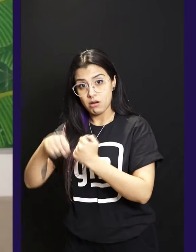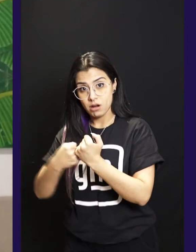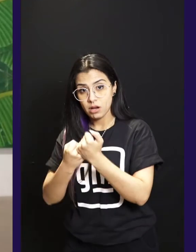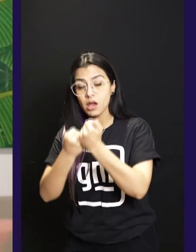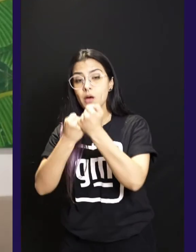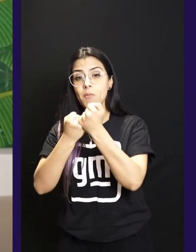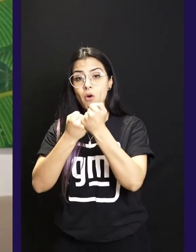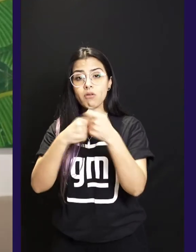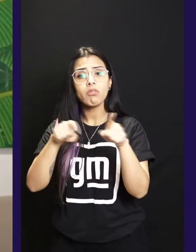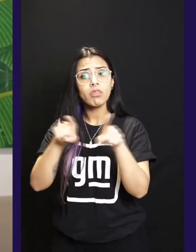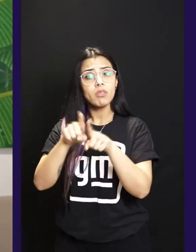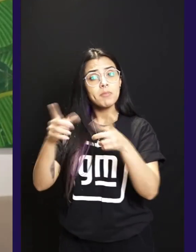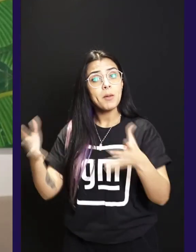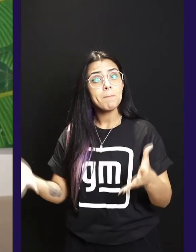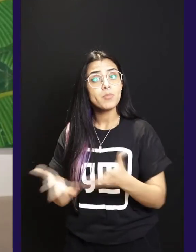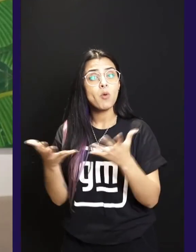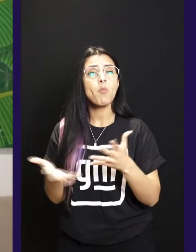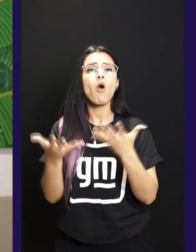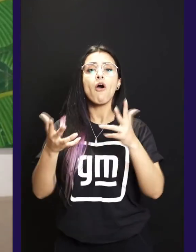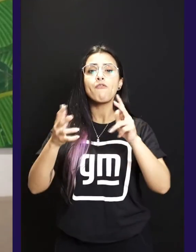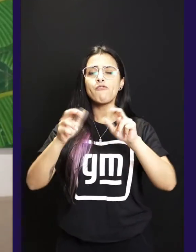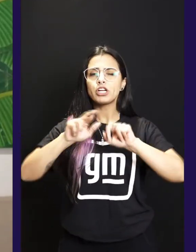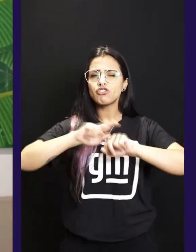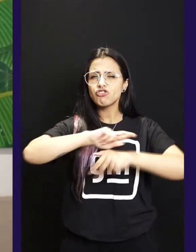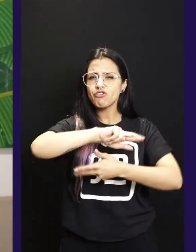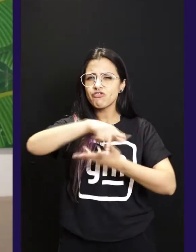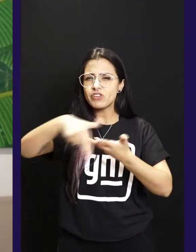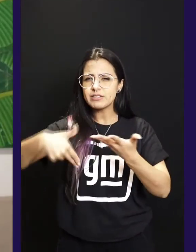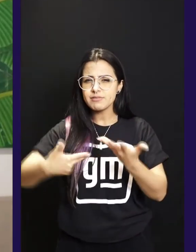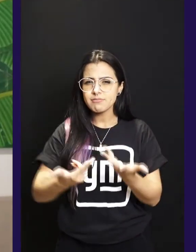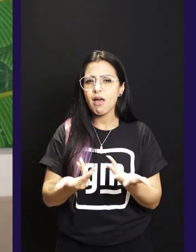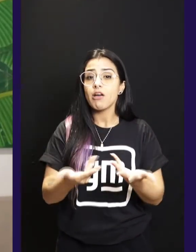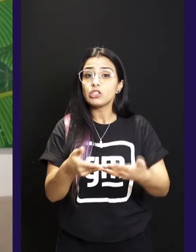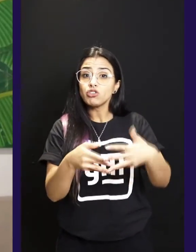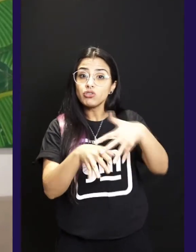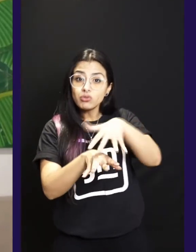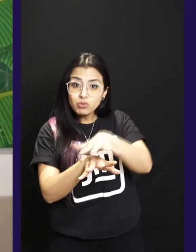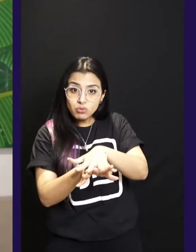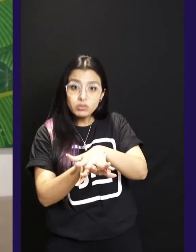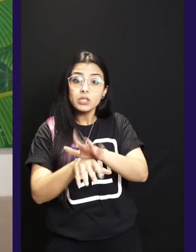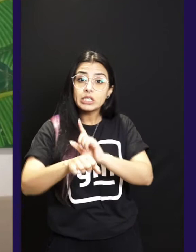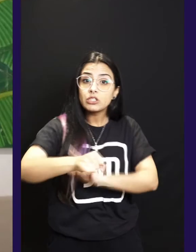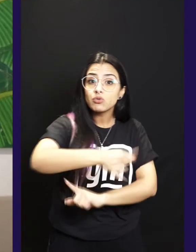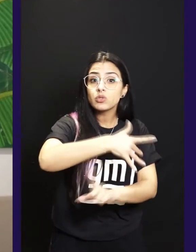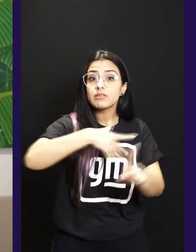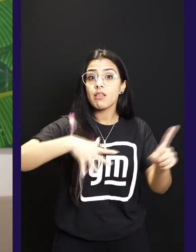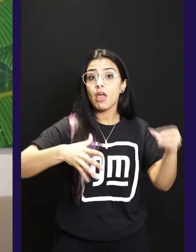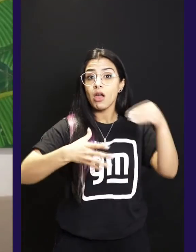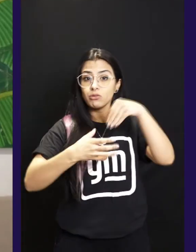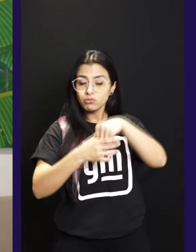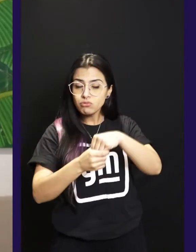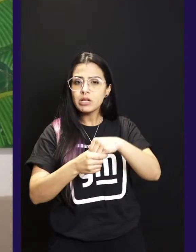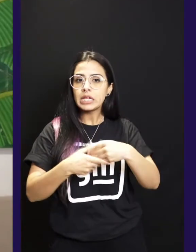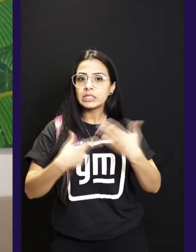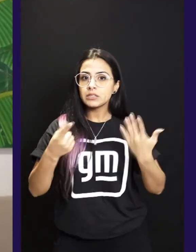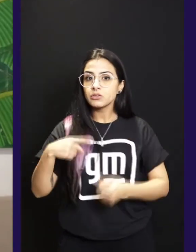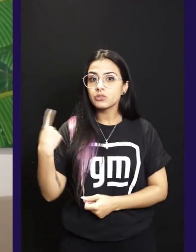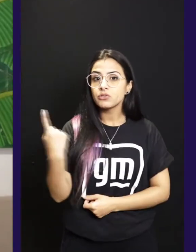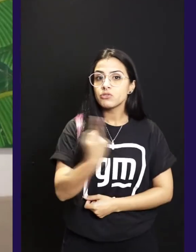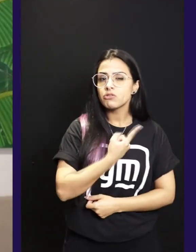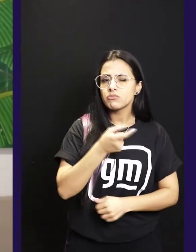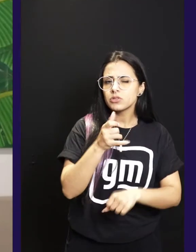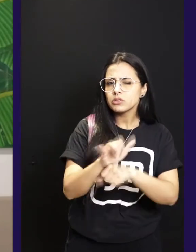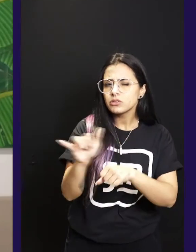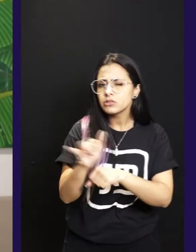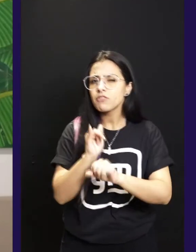que promove a diversidade e inclusão no mercado de trabalho como um todo, né, na sociedade como um todo. Então, a gente desenvolveu uma frente de atuação que tem